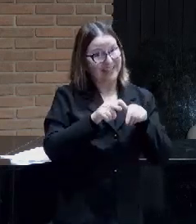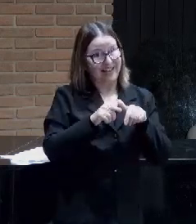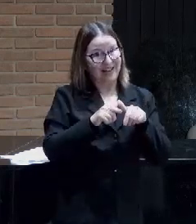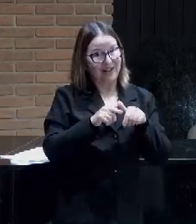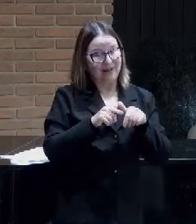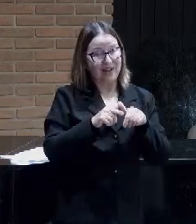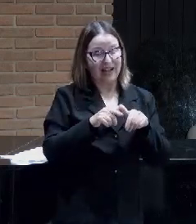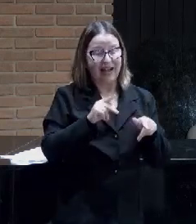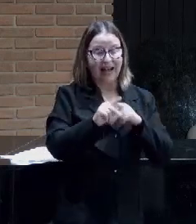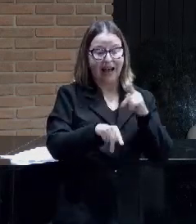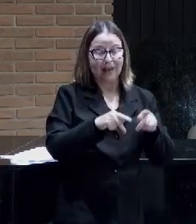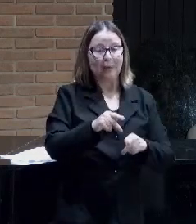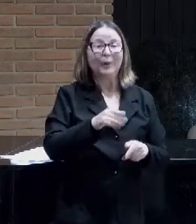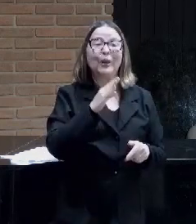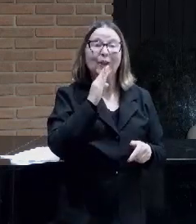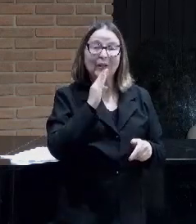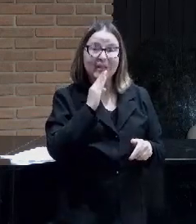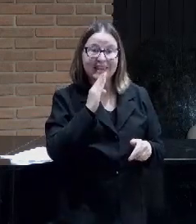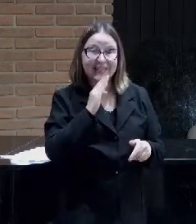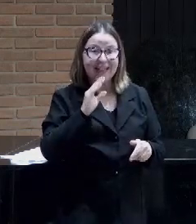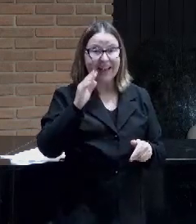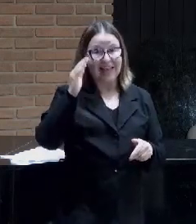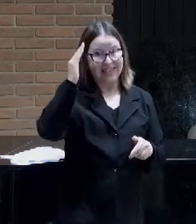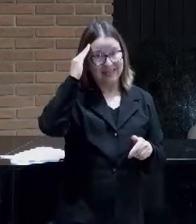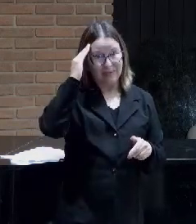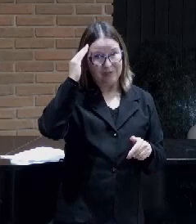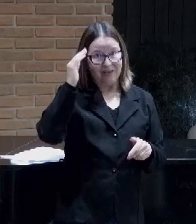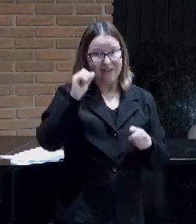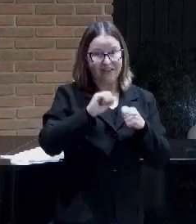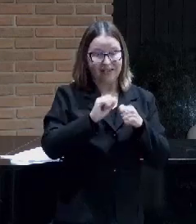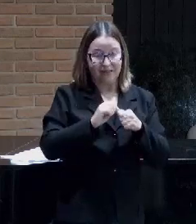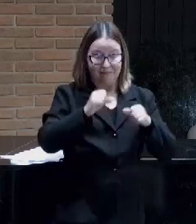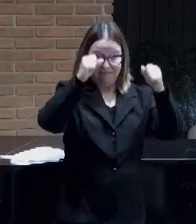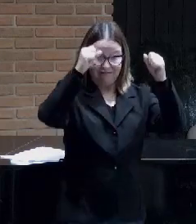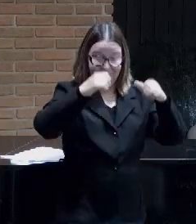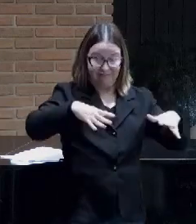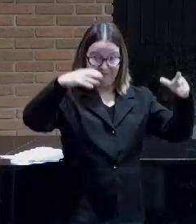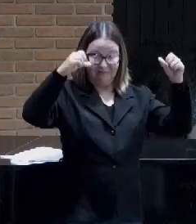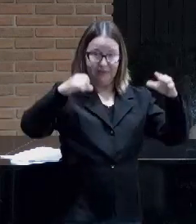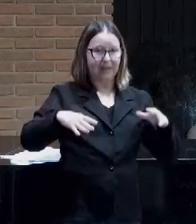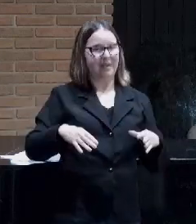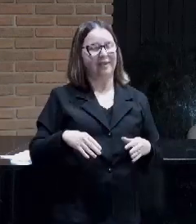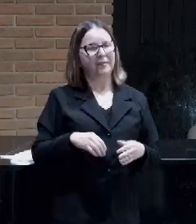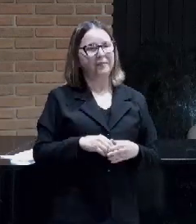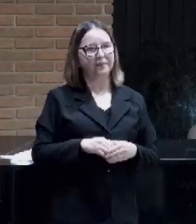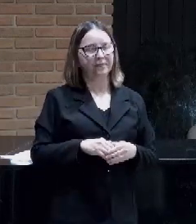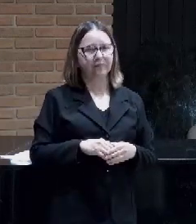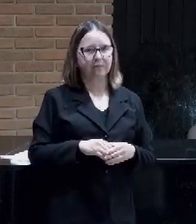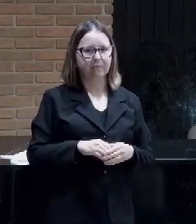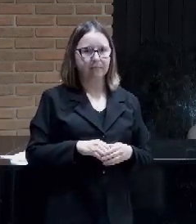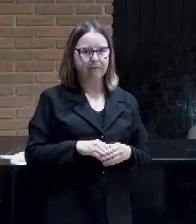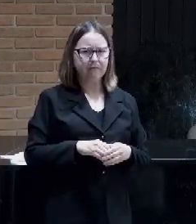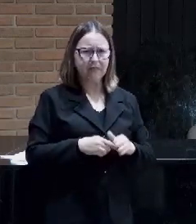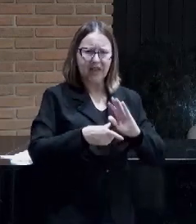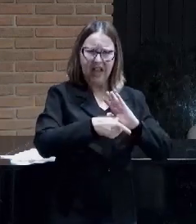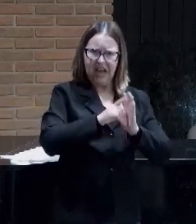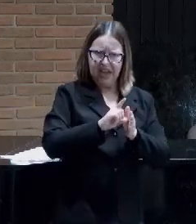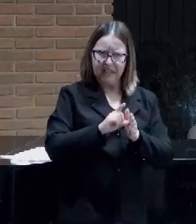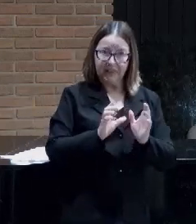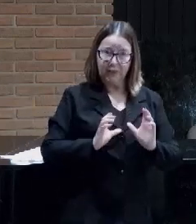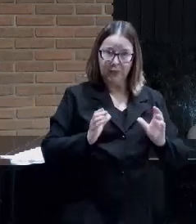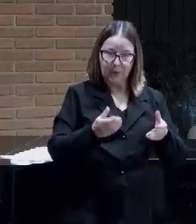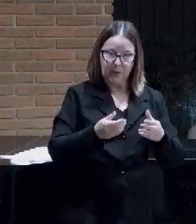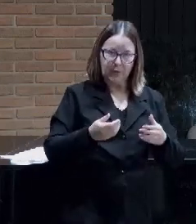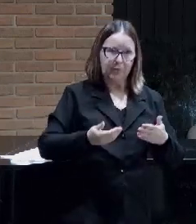grandes maravilhas, grandes milagres. Agora pensem comigo, eles estavam até pouco tempo clamando cada um ao seu próprio Deus, pedindo